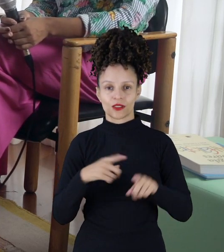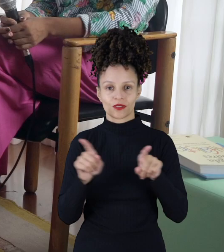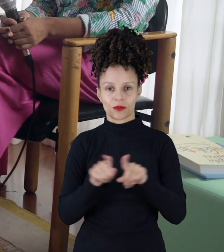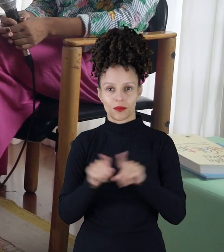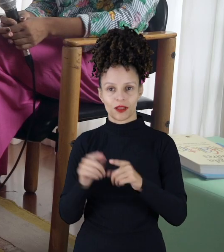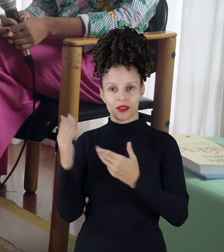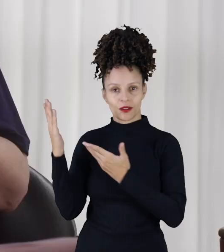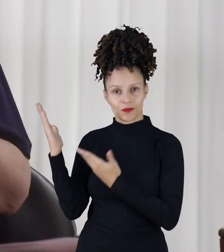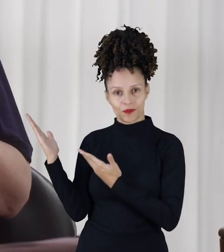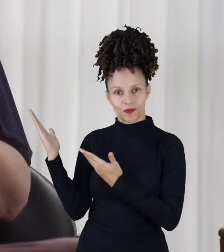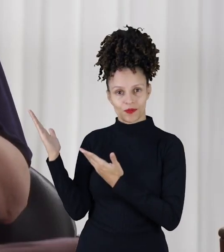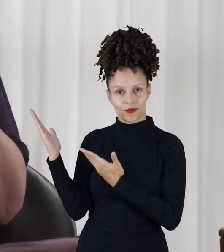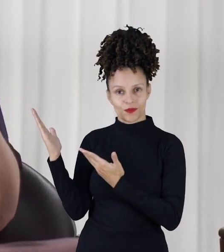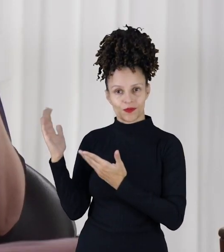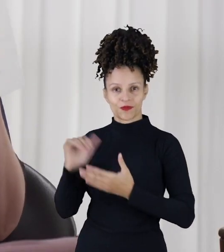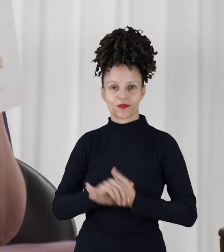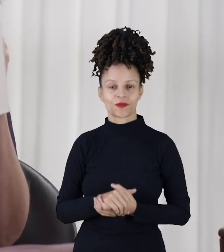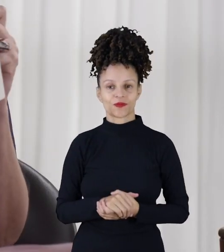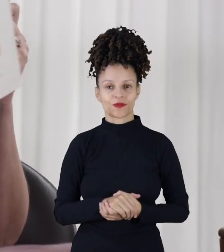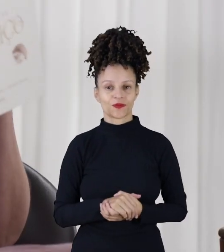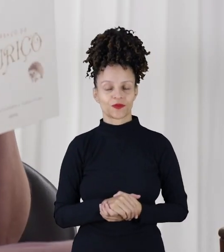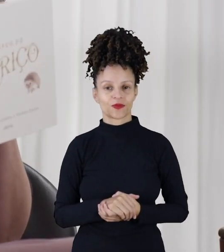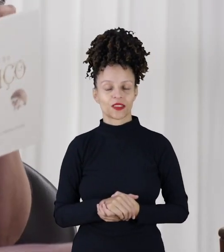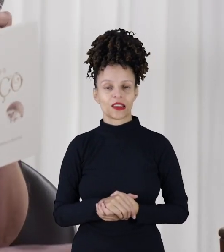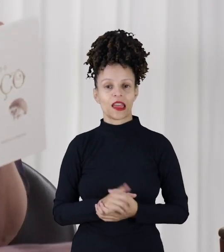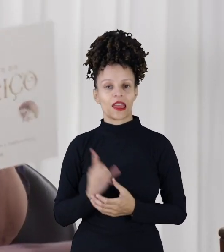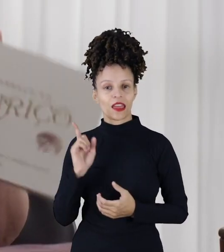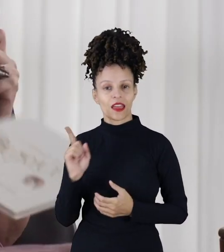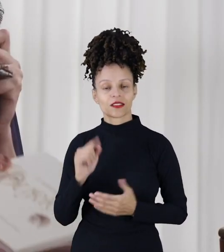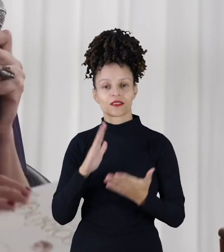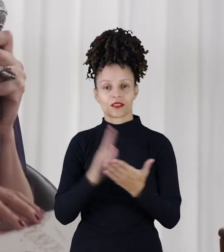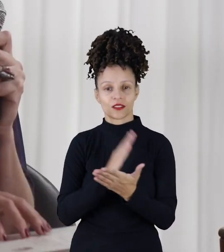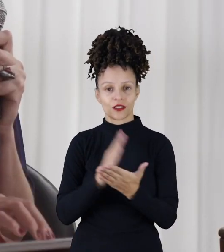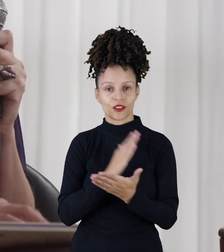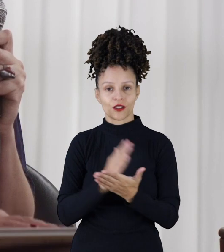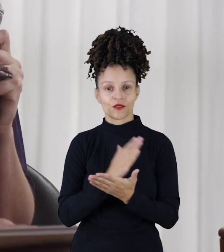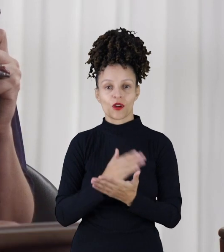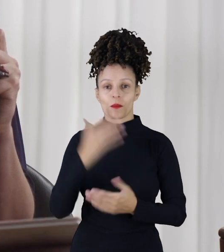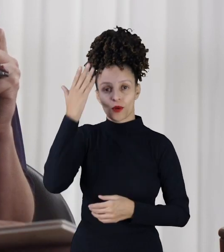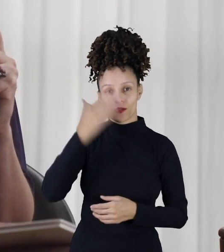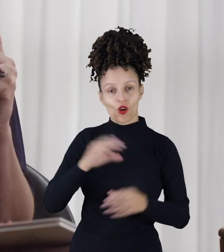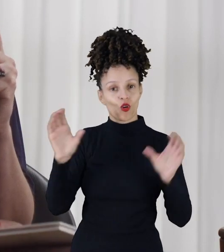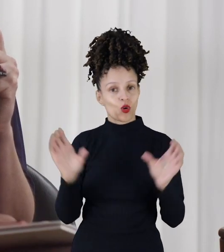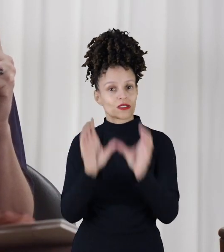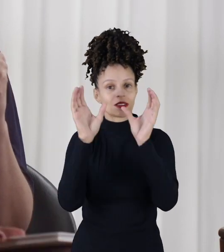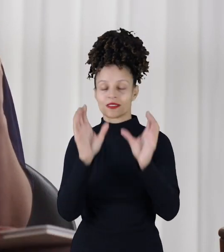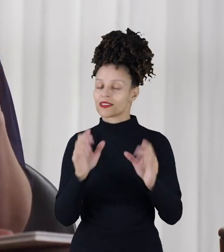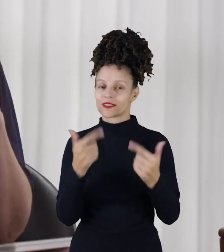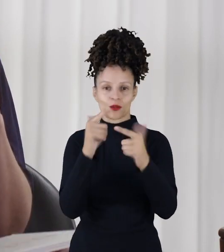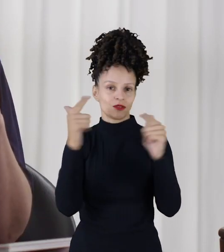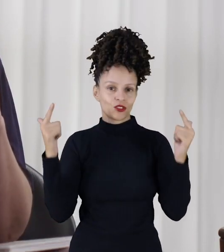Eu tenho também O Abraço do Ouriço, O Abraço do Ouriço foi o livro que me provou